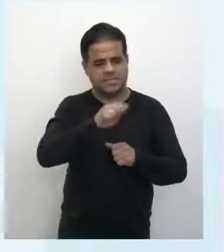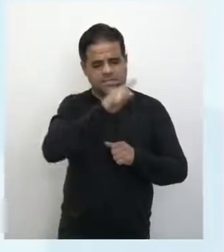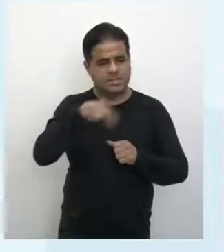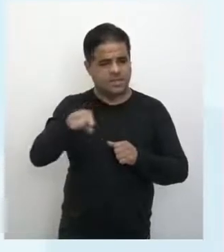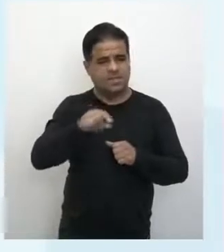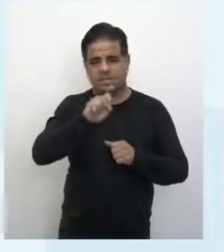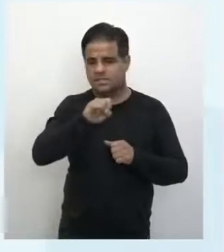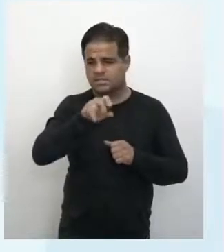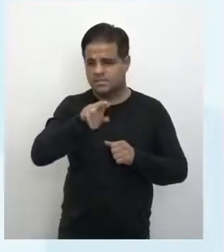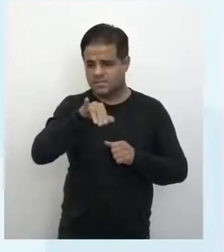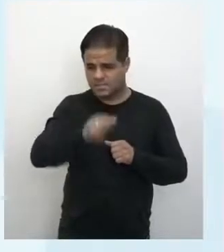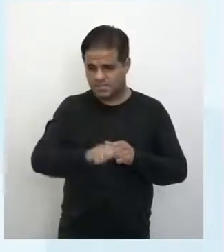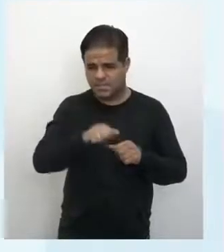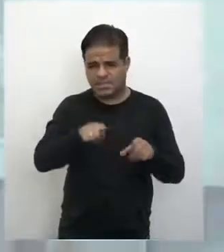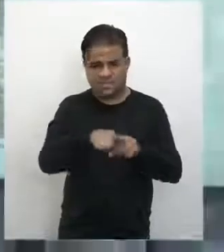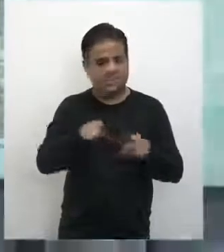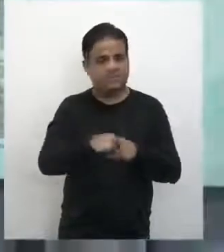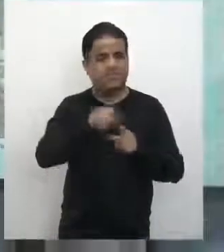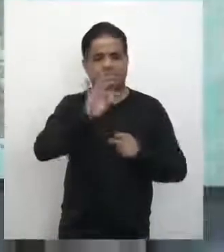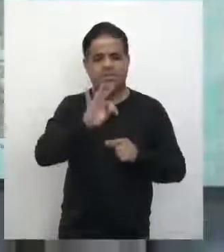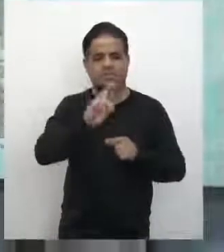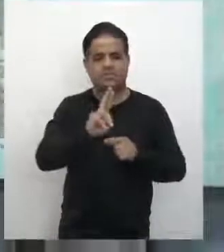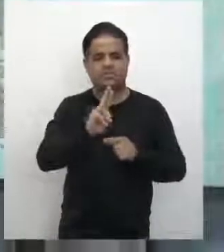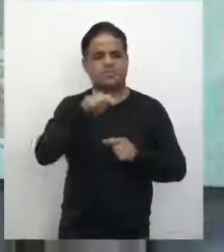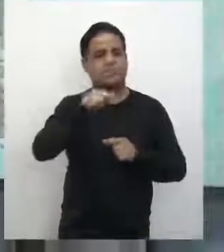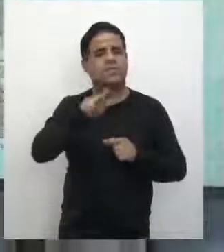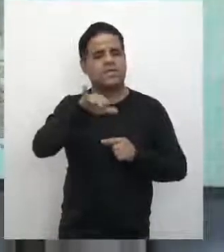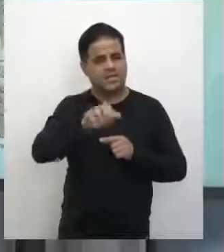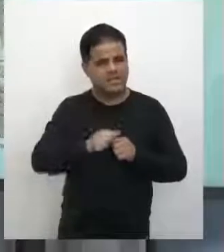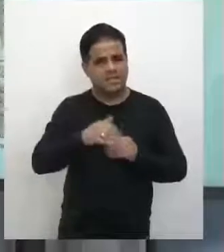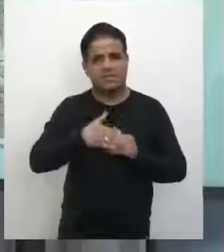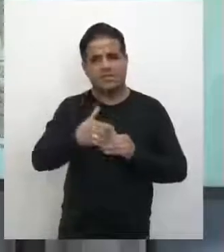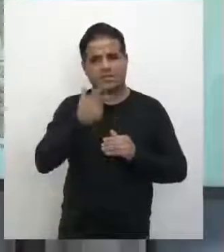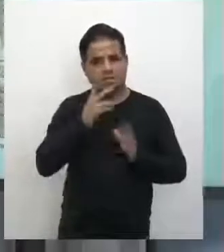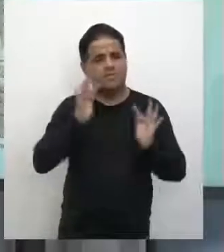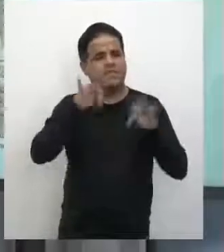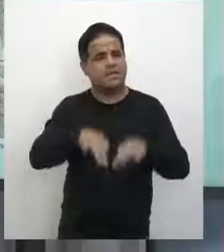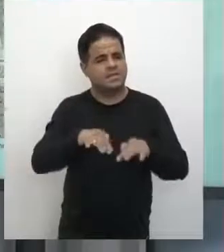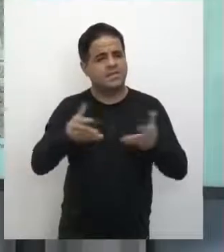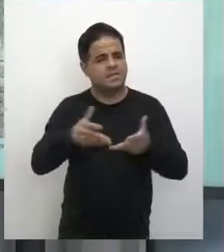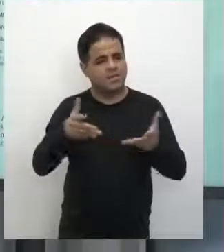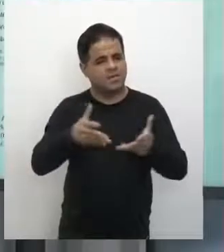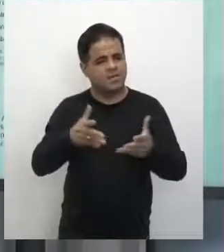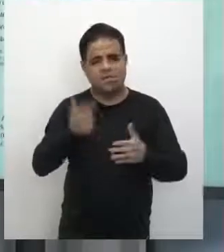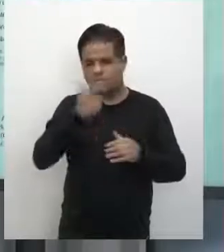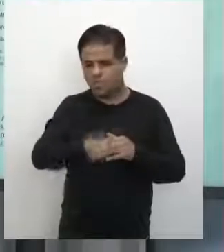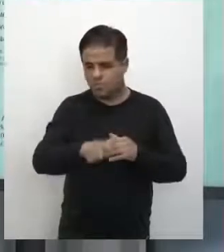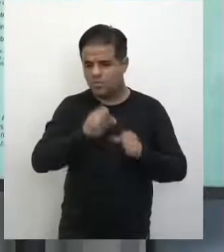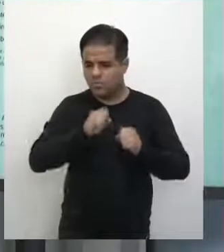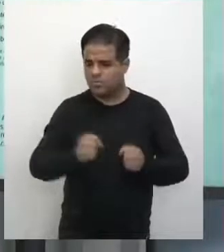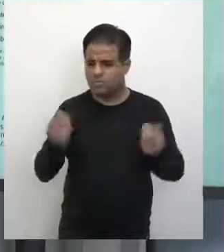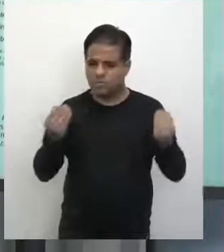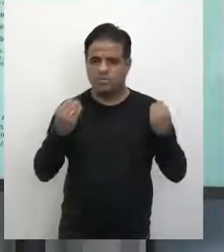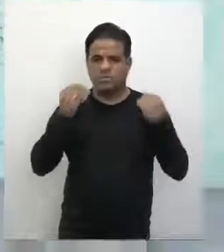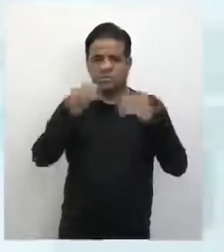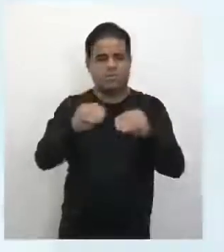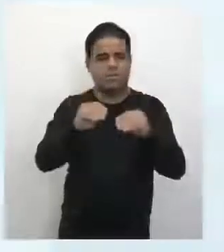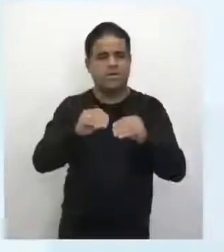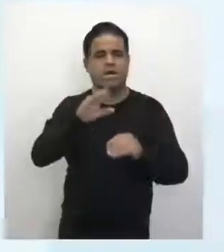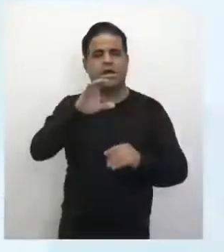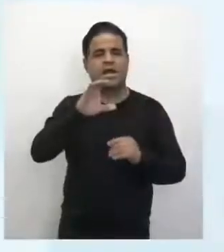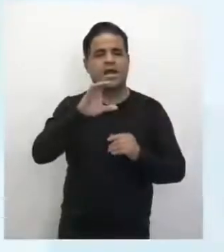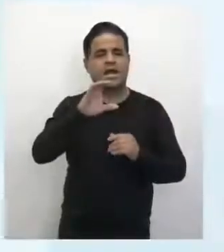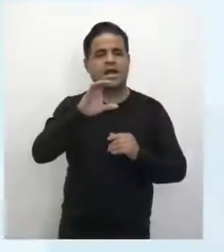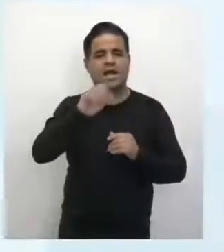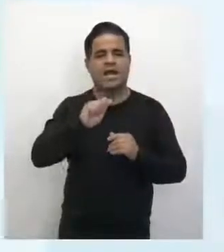da Síria e da Turquia. Tá? E para finalizar aí o mapa, a gente tem aí um outro, pode já colocar aí na tela, a